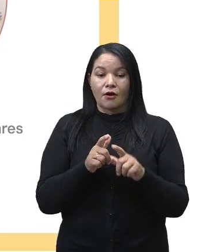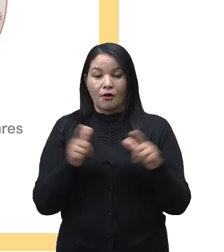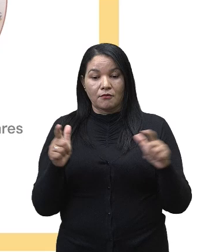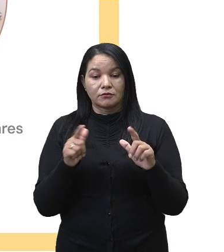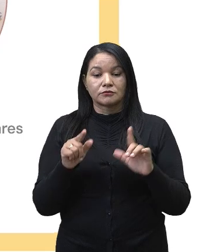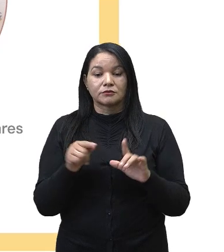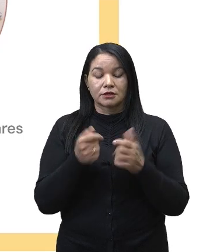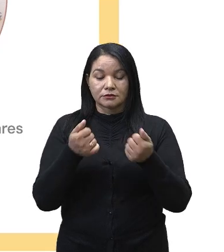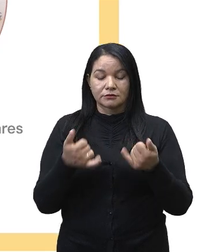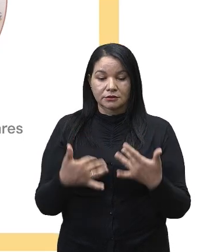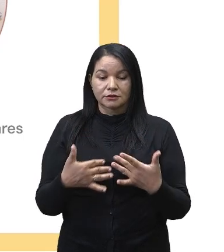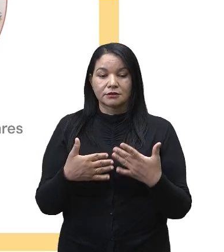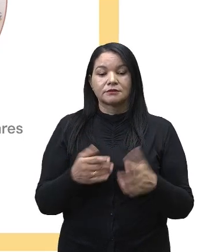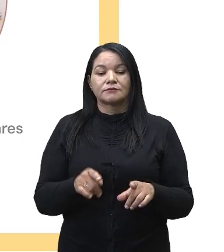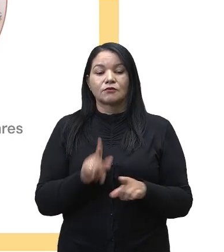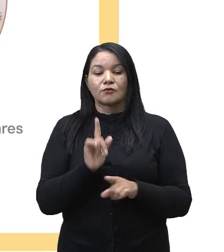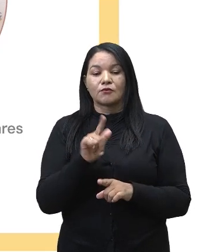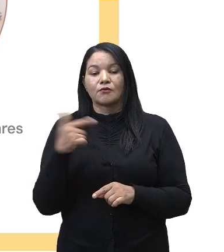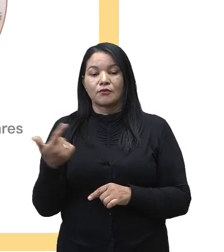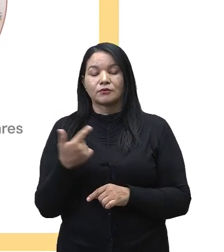elas. E por fim eu tenho o